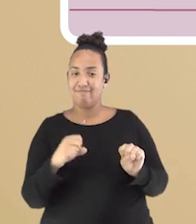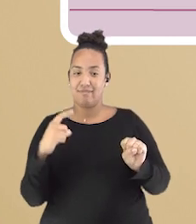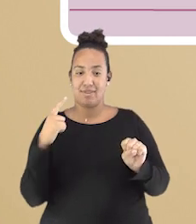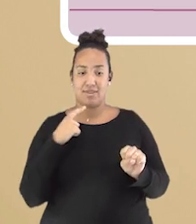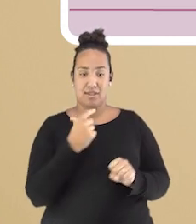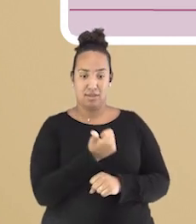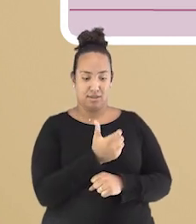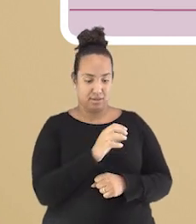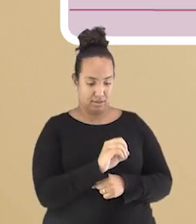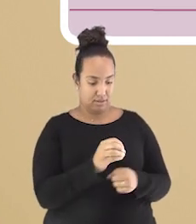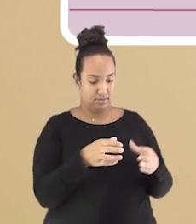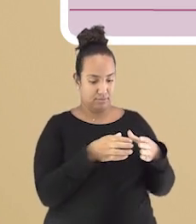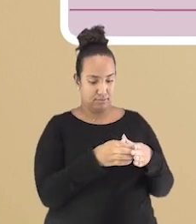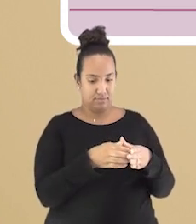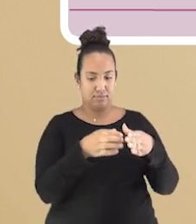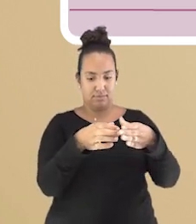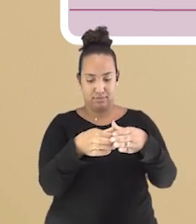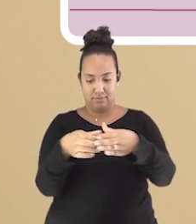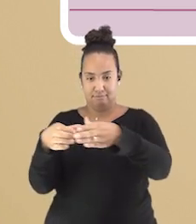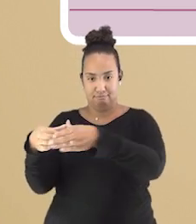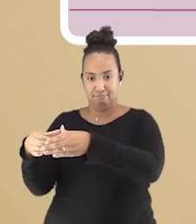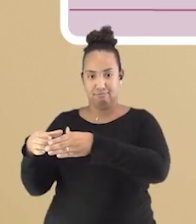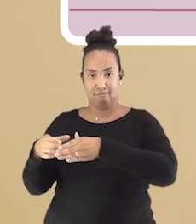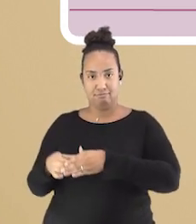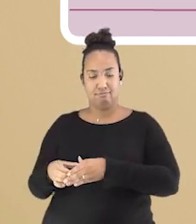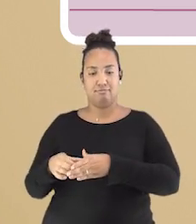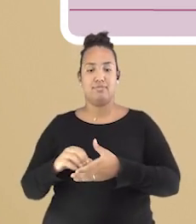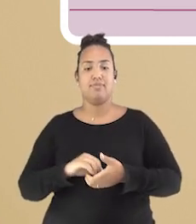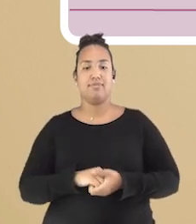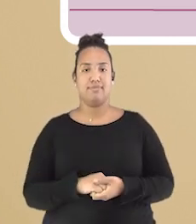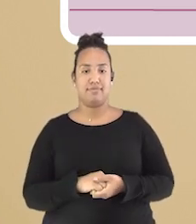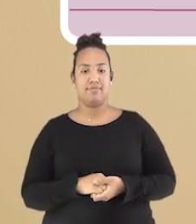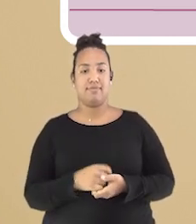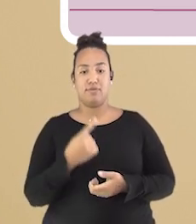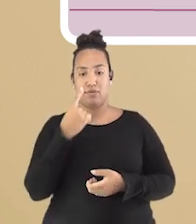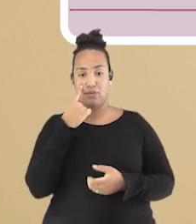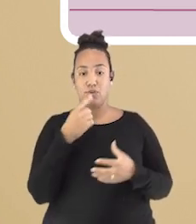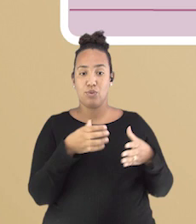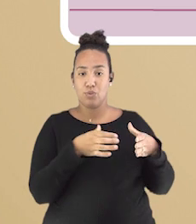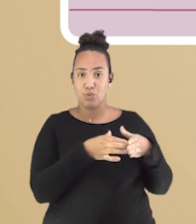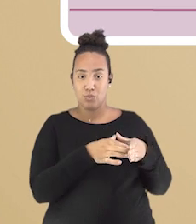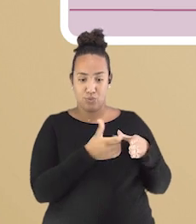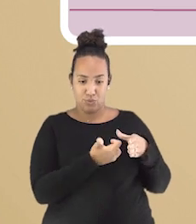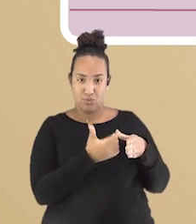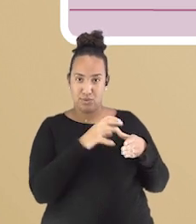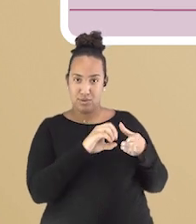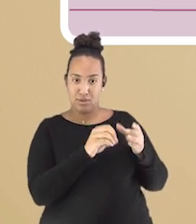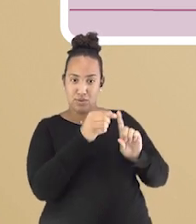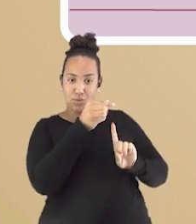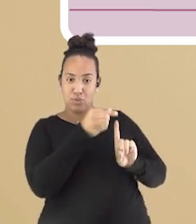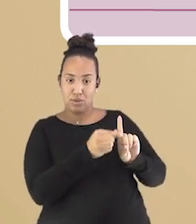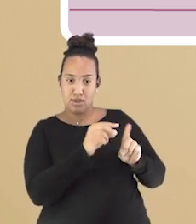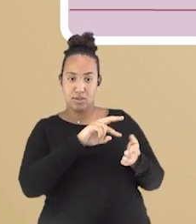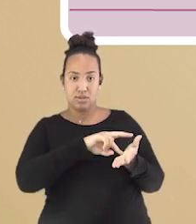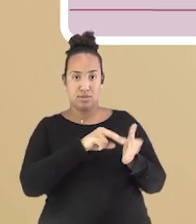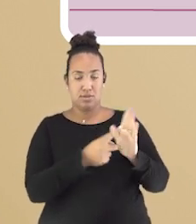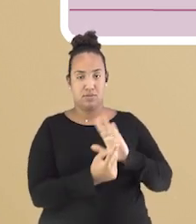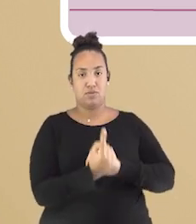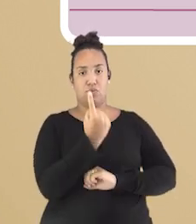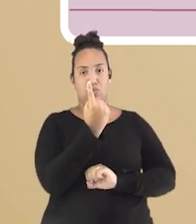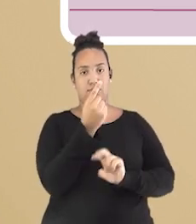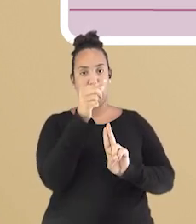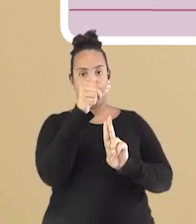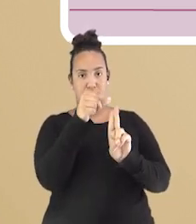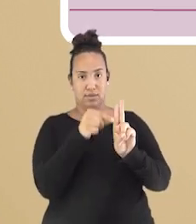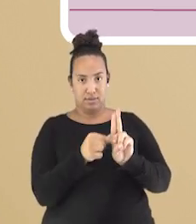de 10 em 10. Vimos que um agrupamento de 10 unidades formam uma dezena.